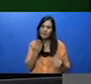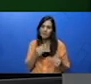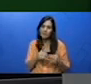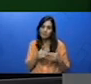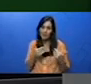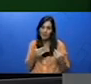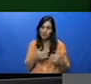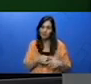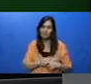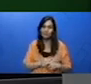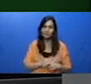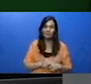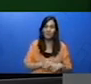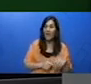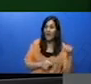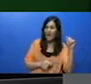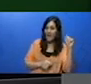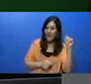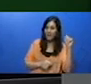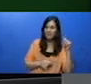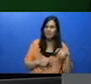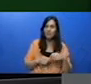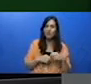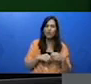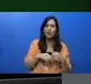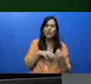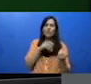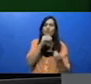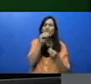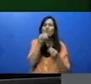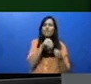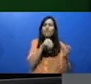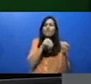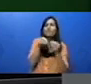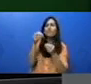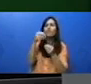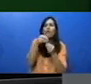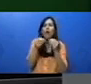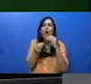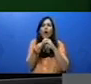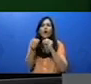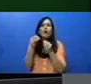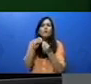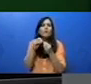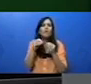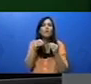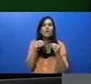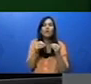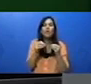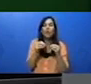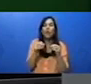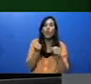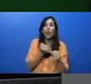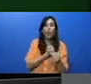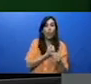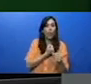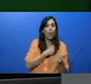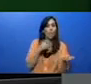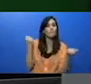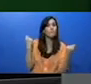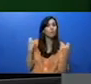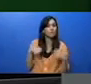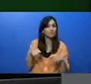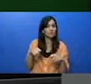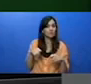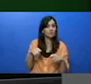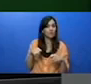mesmos. A. Forme os 4 menores números possíveis, mas atenção, não repita nenhum